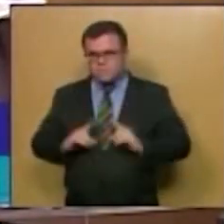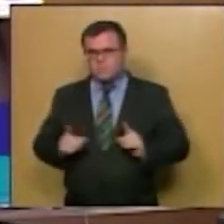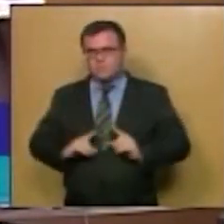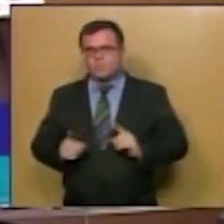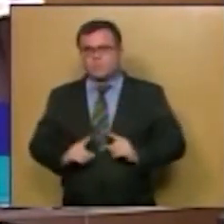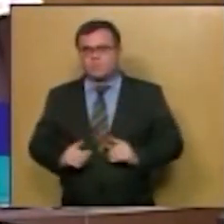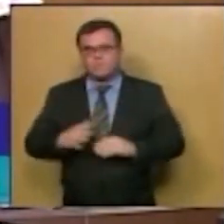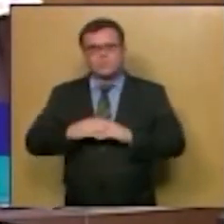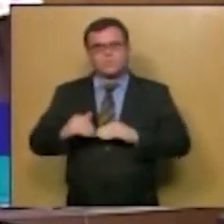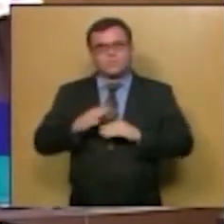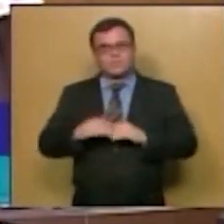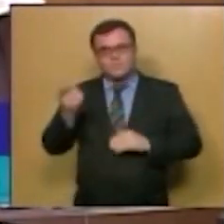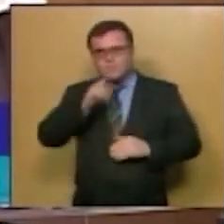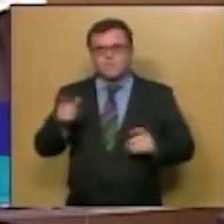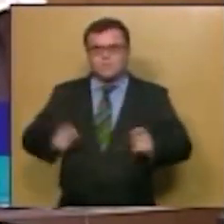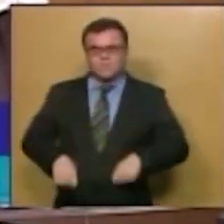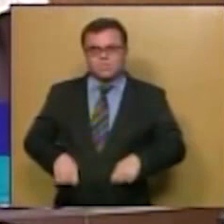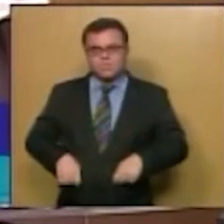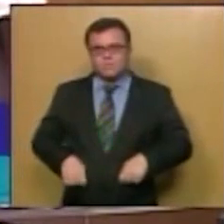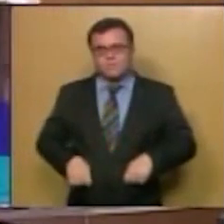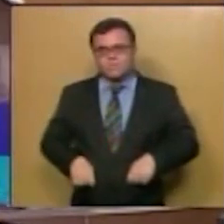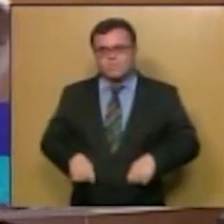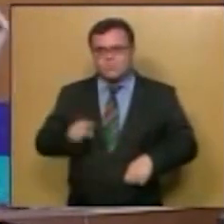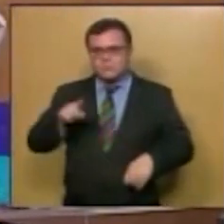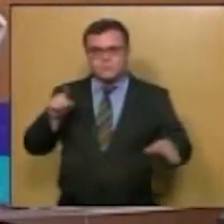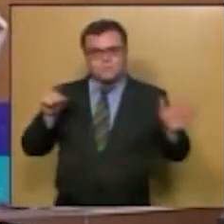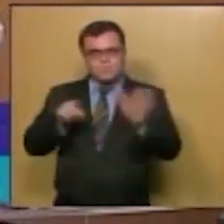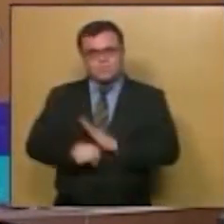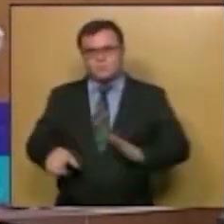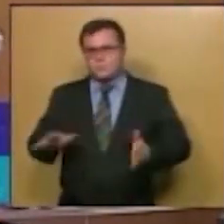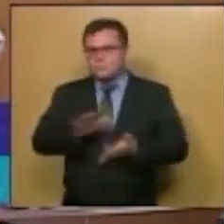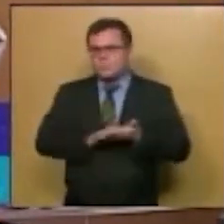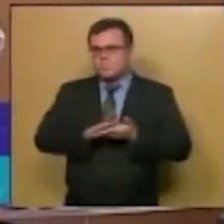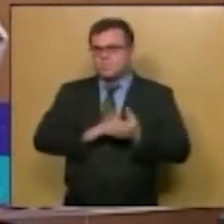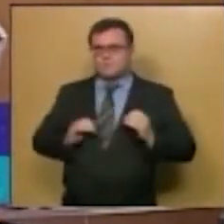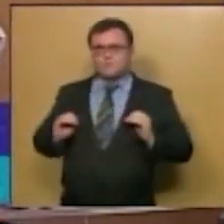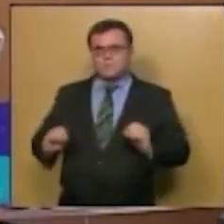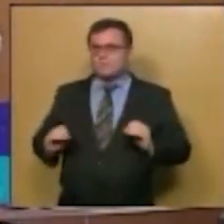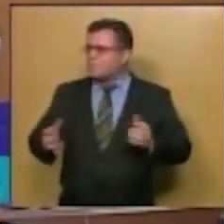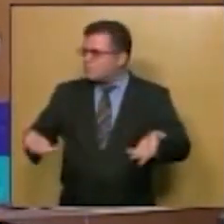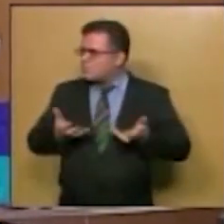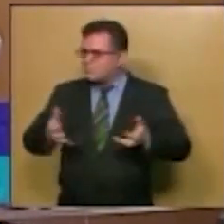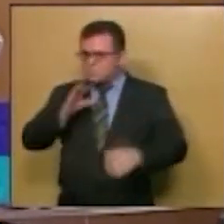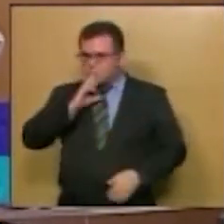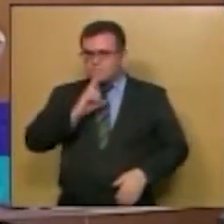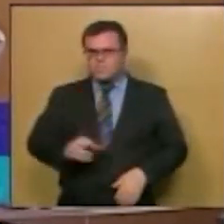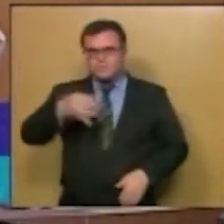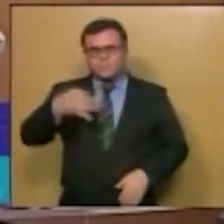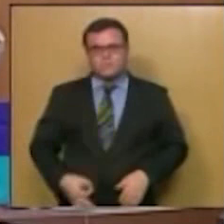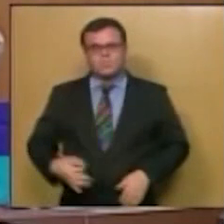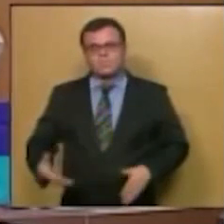consolada por ele nunca pergunte busque as respostas nas palavras que